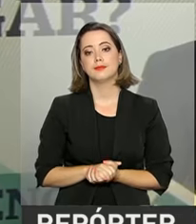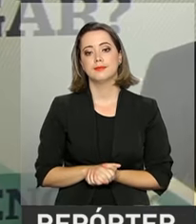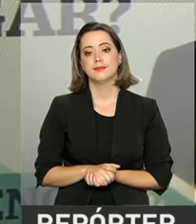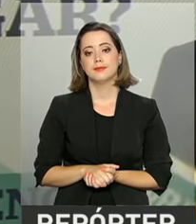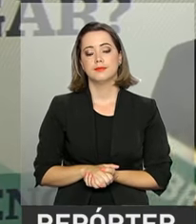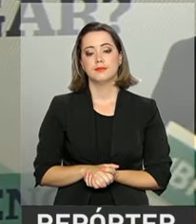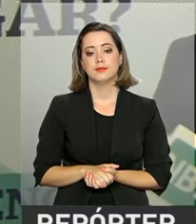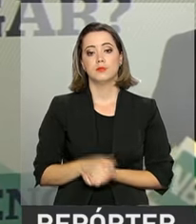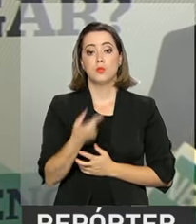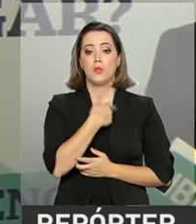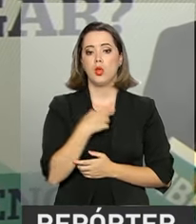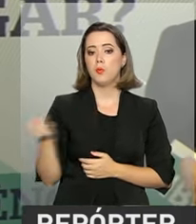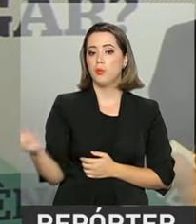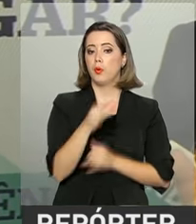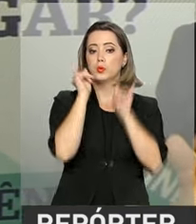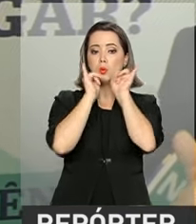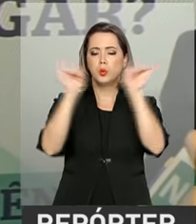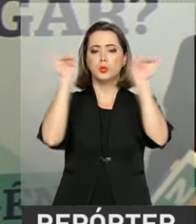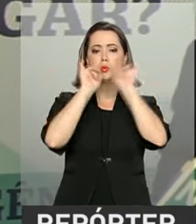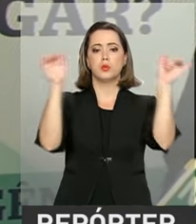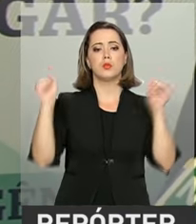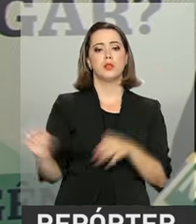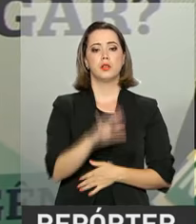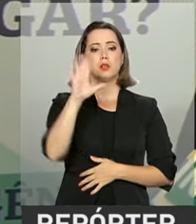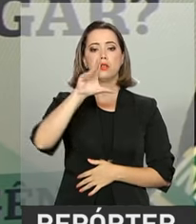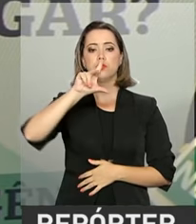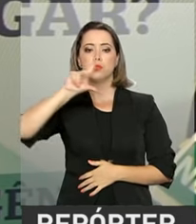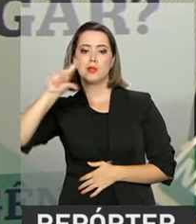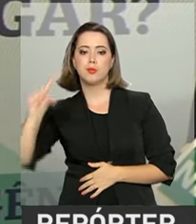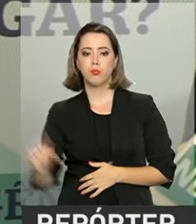a grande notícia é que